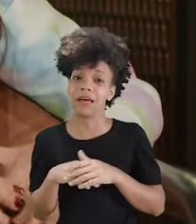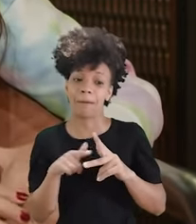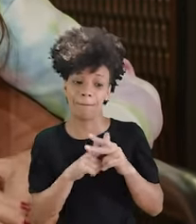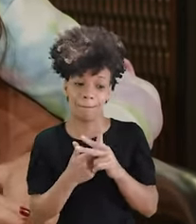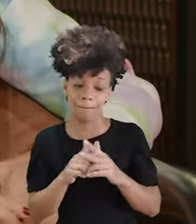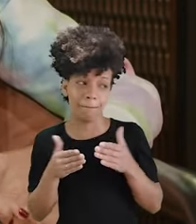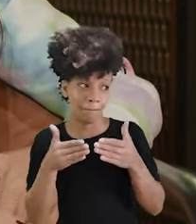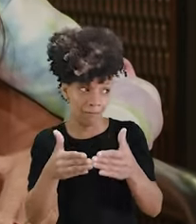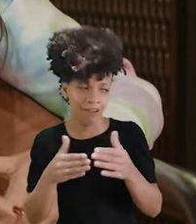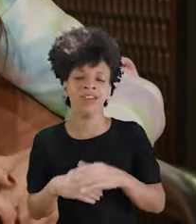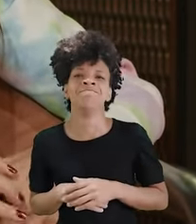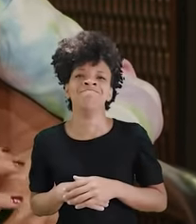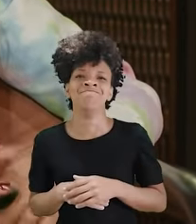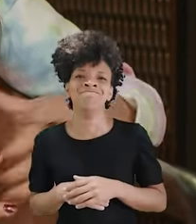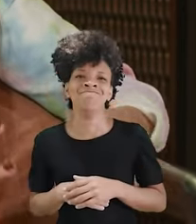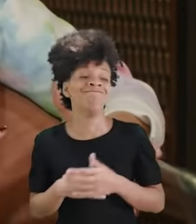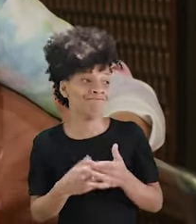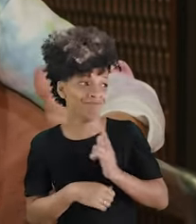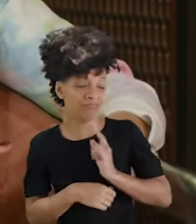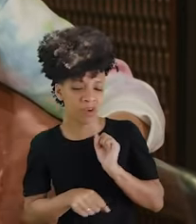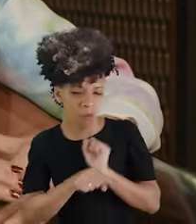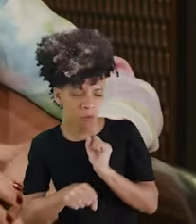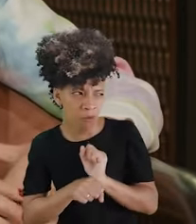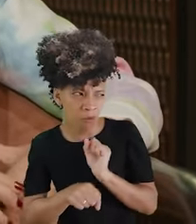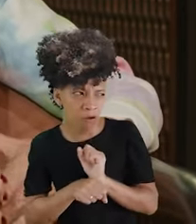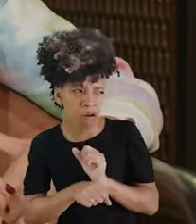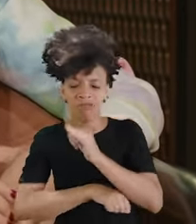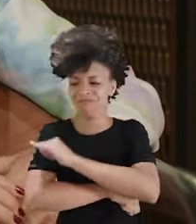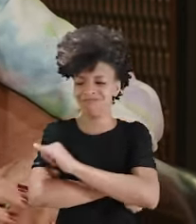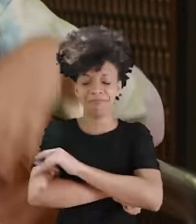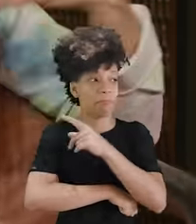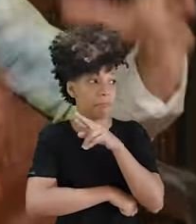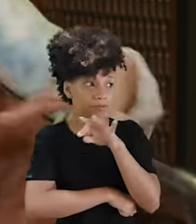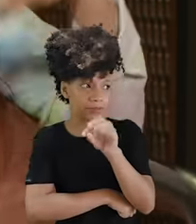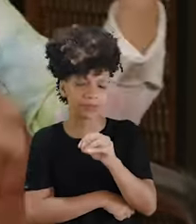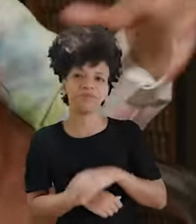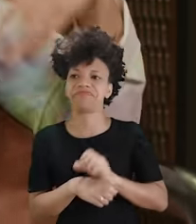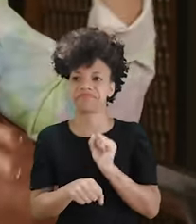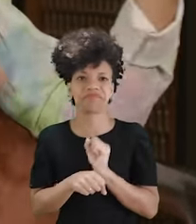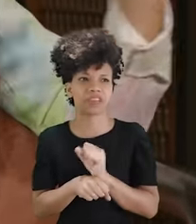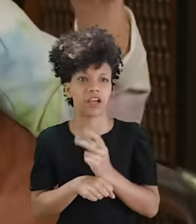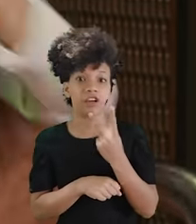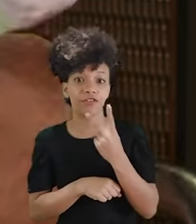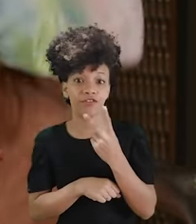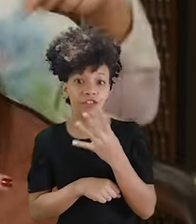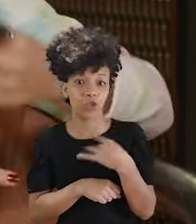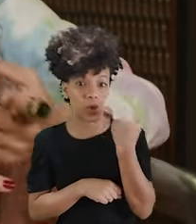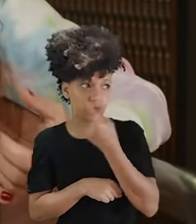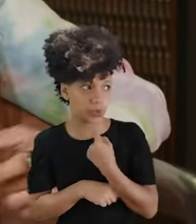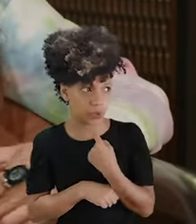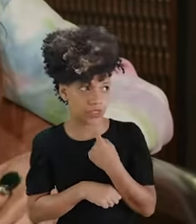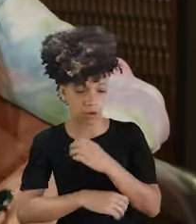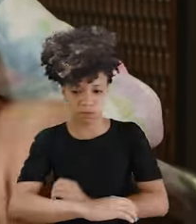mecânico no navio onde de ficou parado no porto do Rio de Janeiro ninguém ficamos